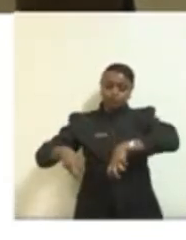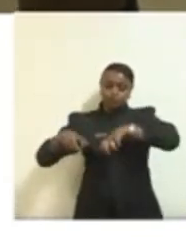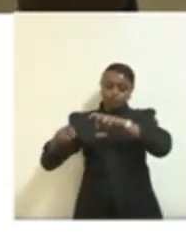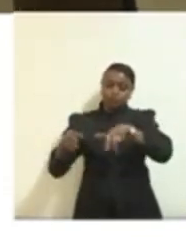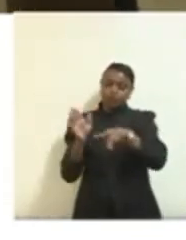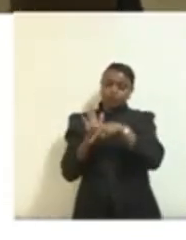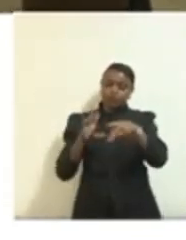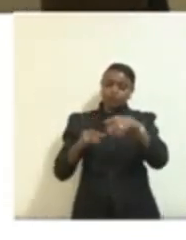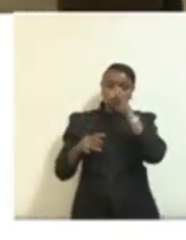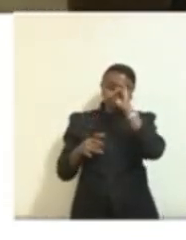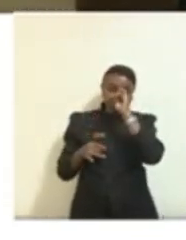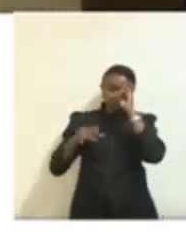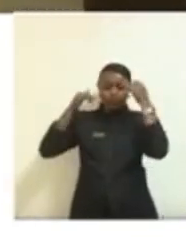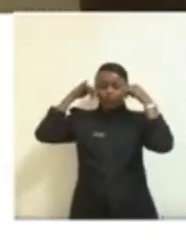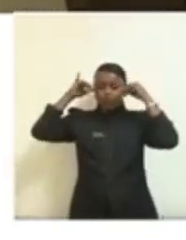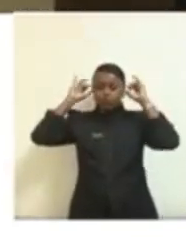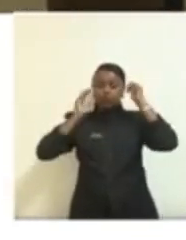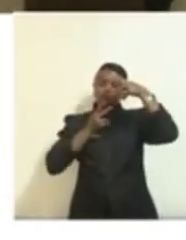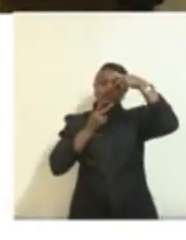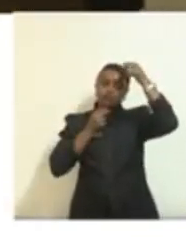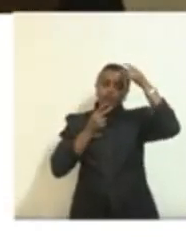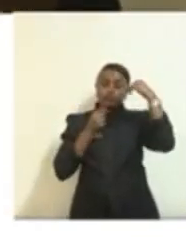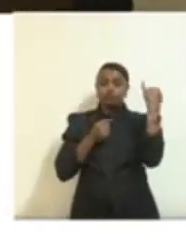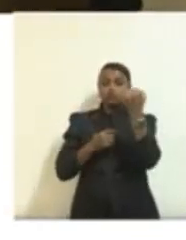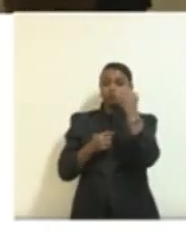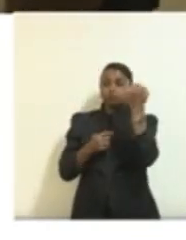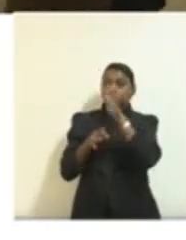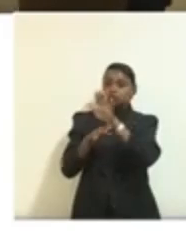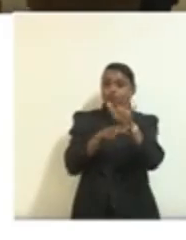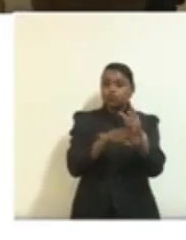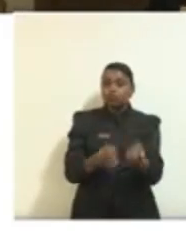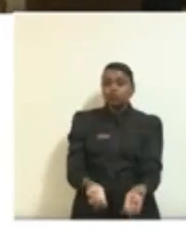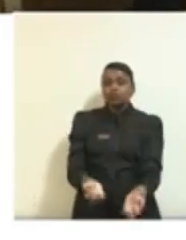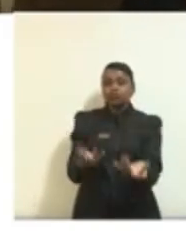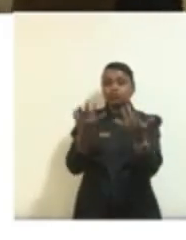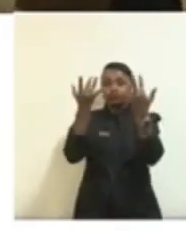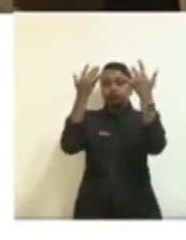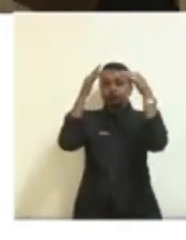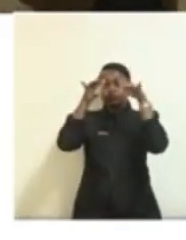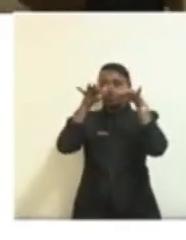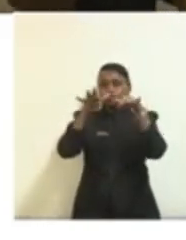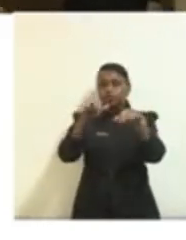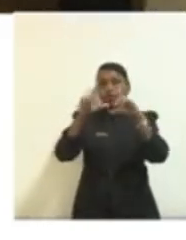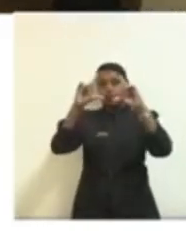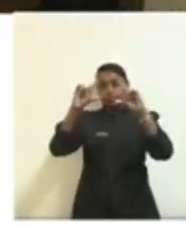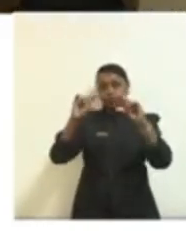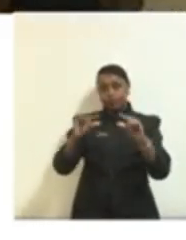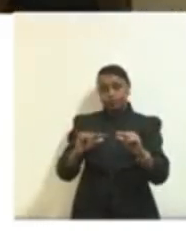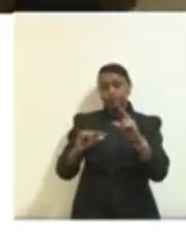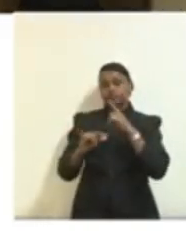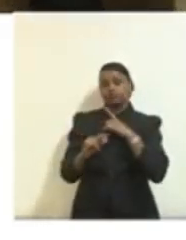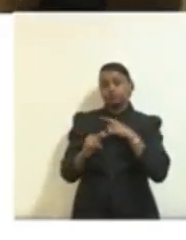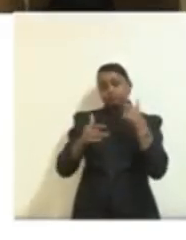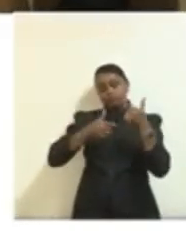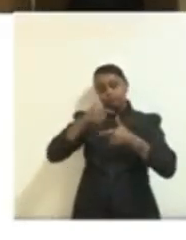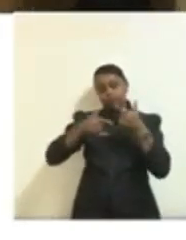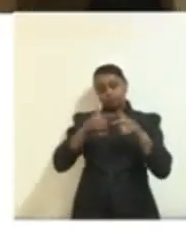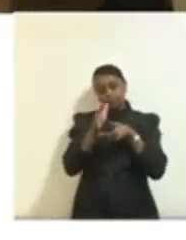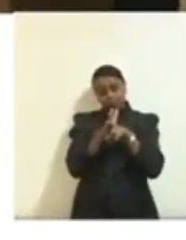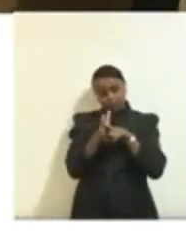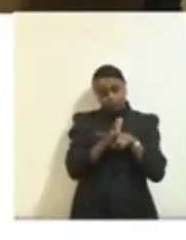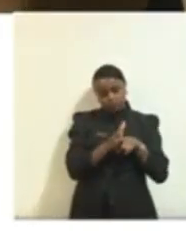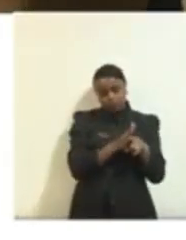gado, contribui para um balanço negativo de emissões de gases de efeito estufa. Nós temos que ampliar mais esse trabalho, esperamos que tenhamos mais torres de fluxo